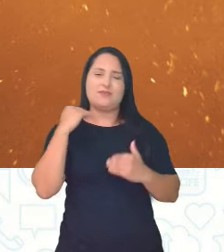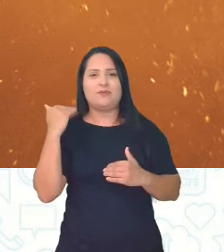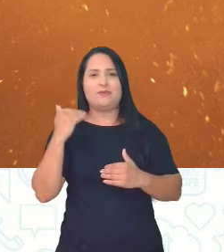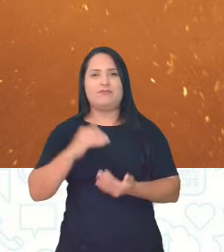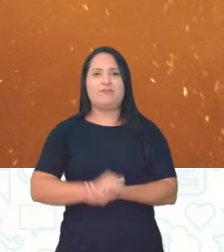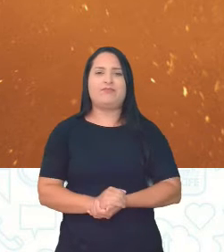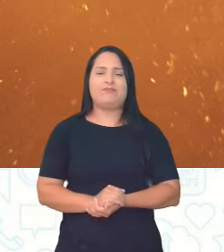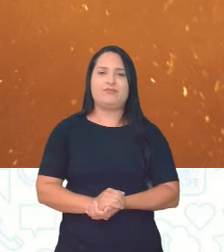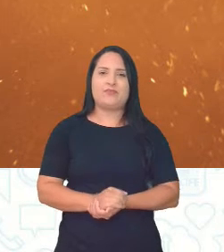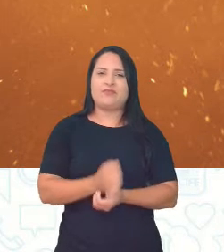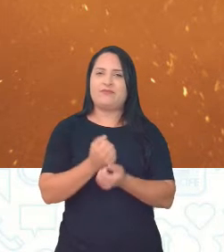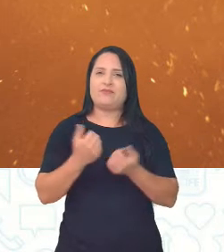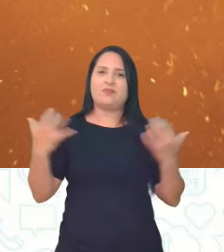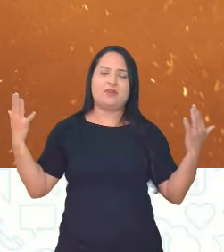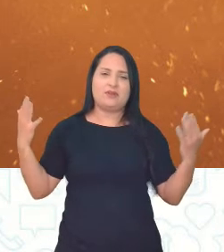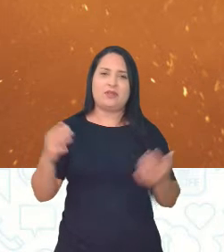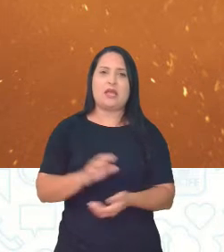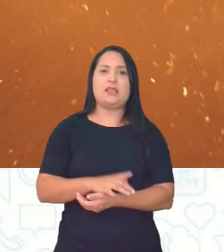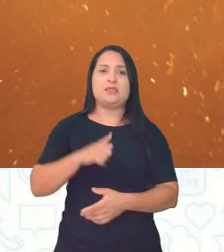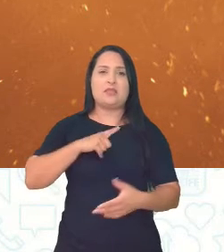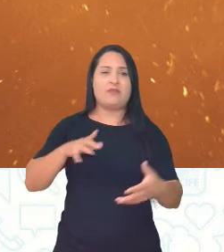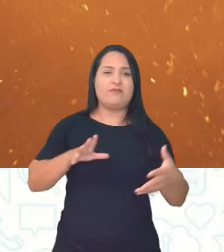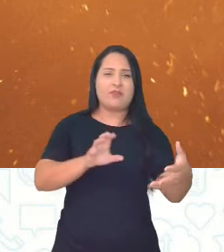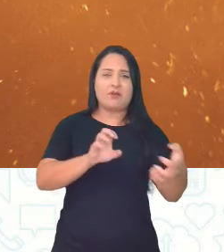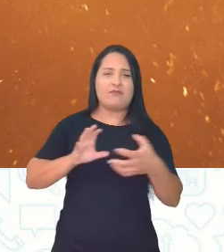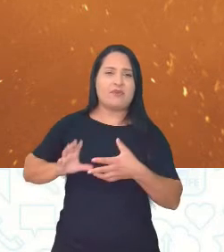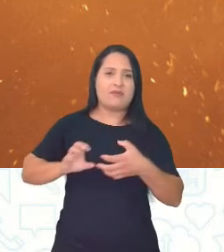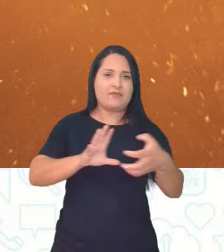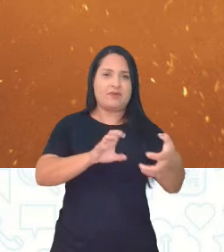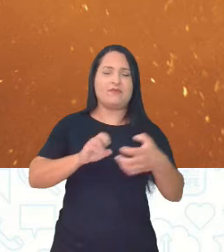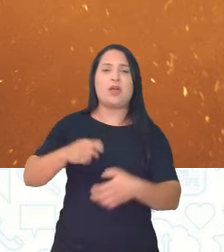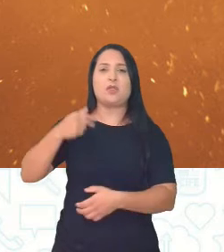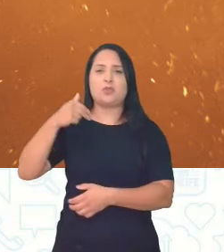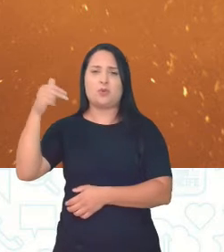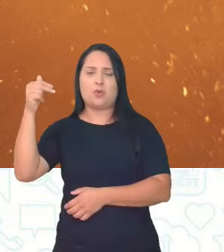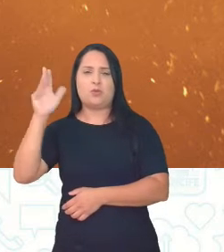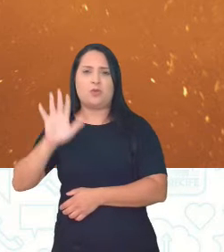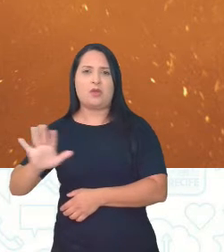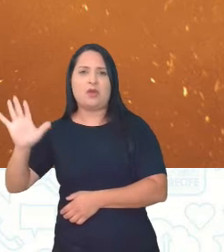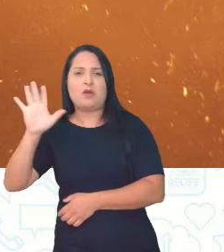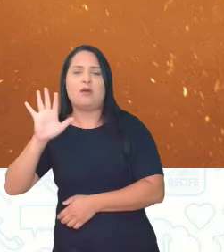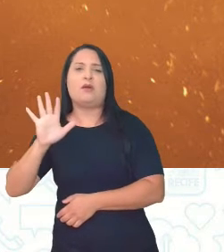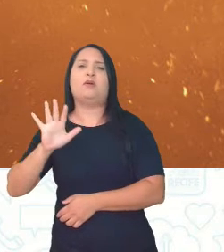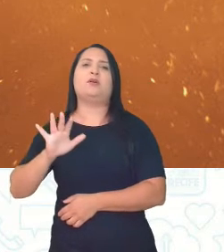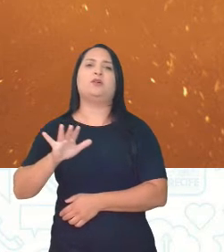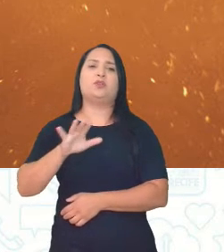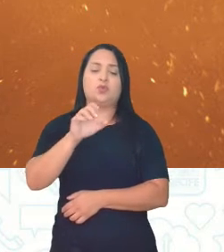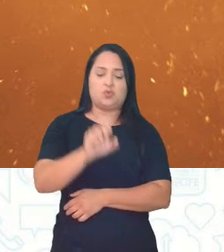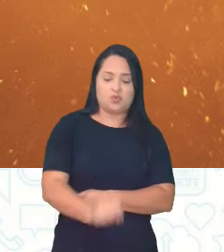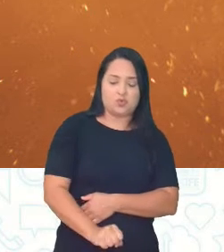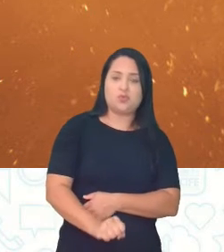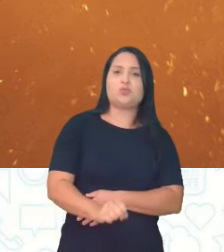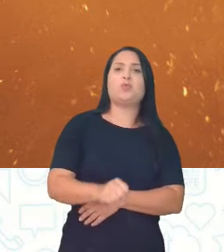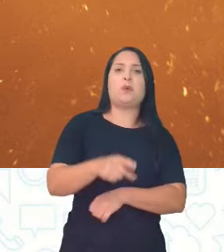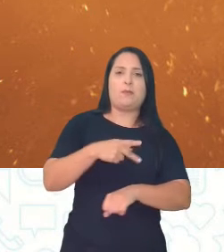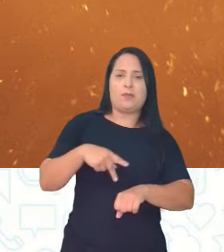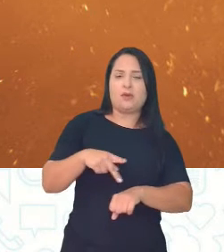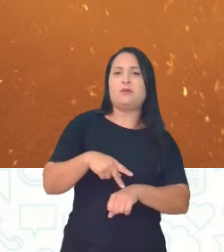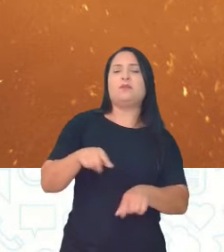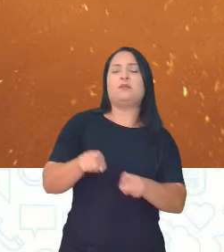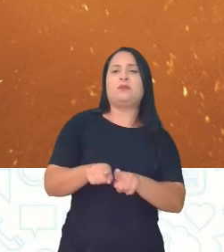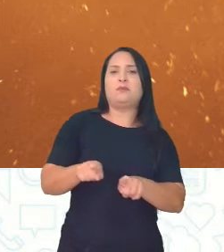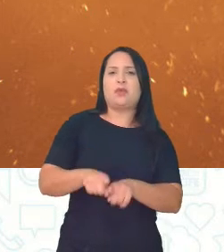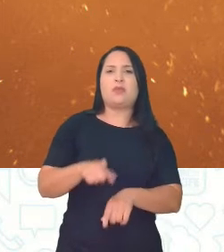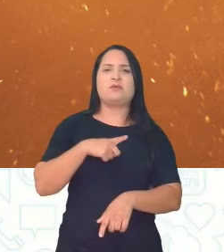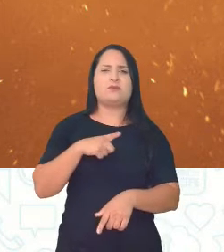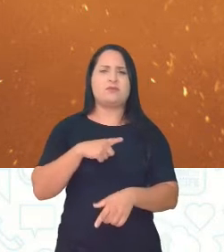né? Além de estar existindo esses confrontos todos, né, no Nordeste, ali mais para o sul do país também,